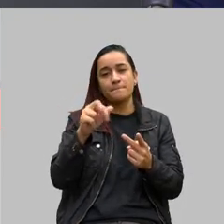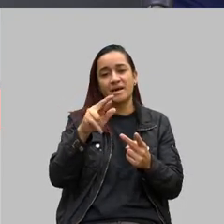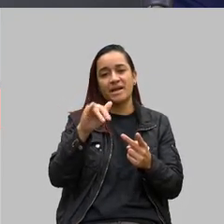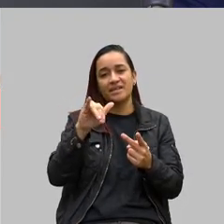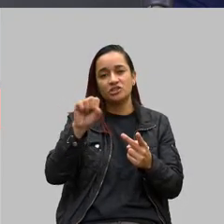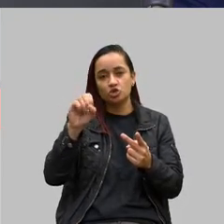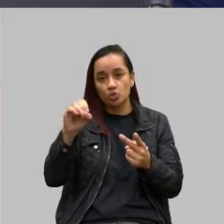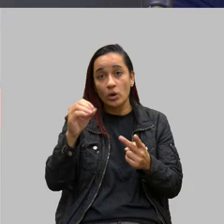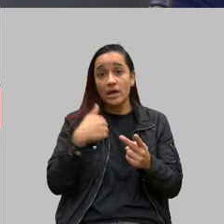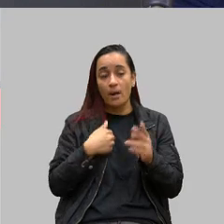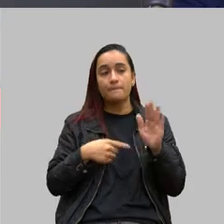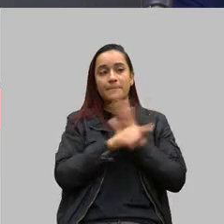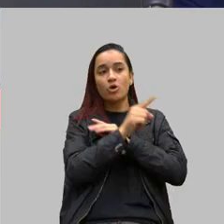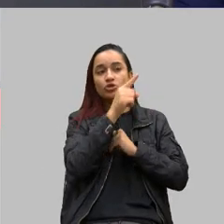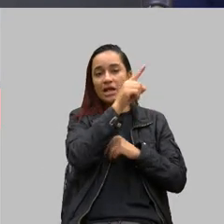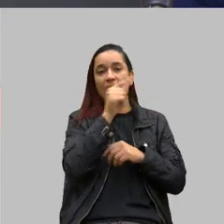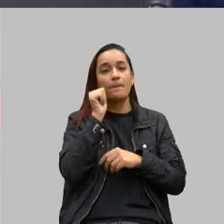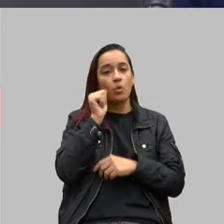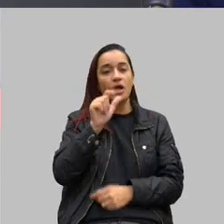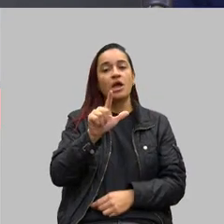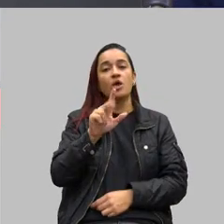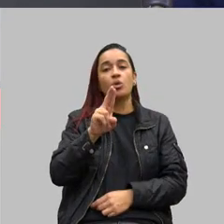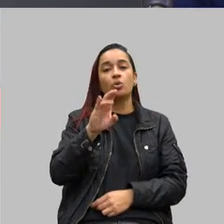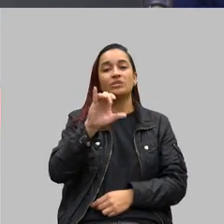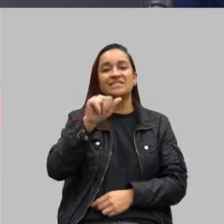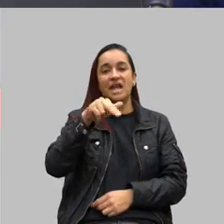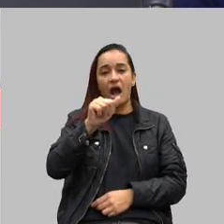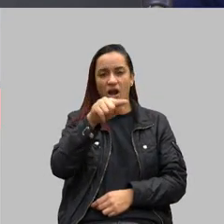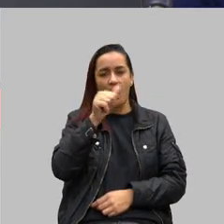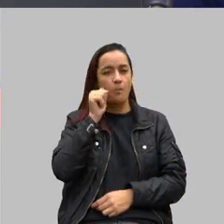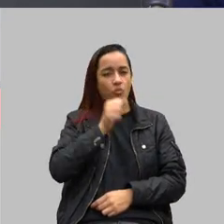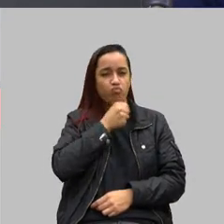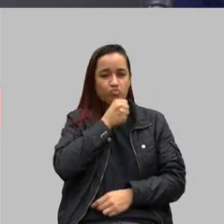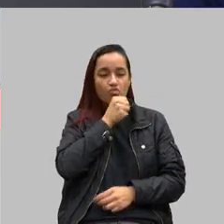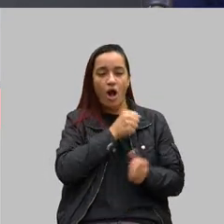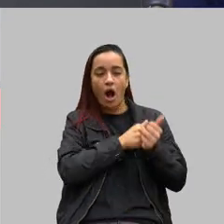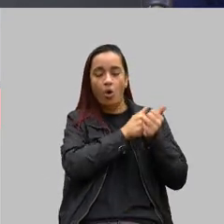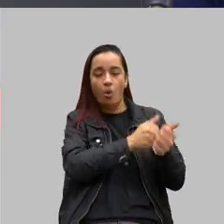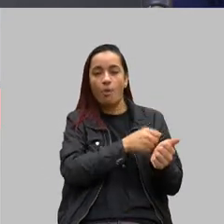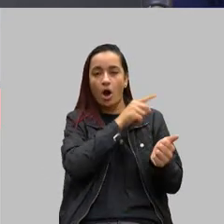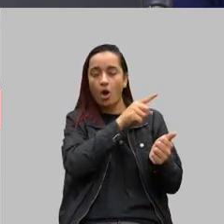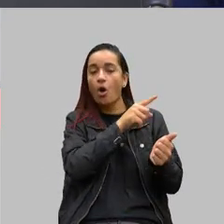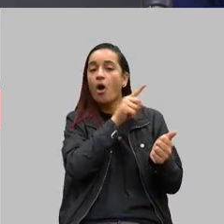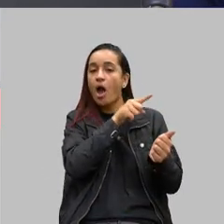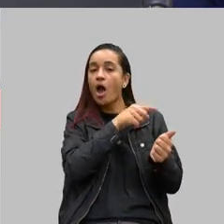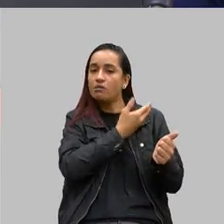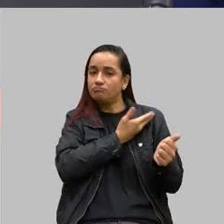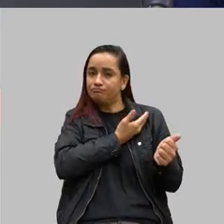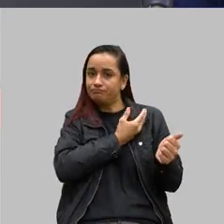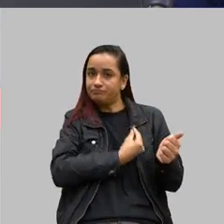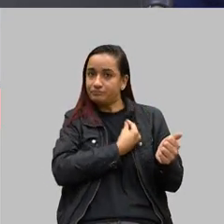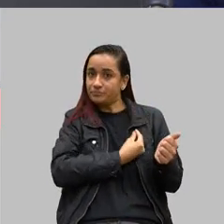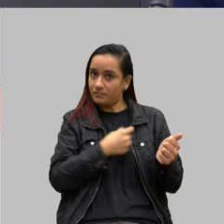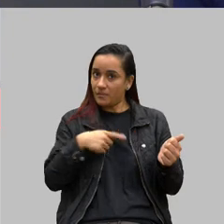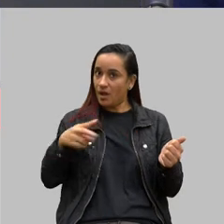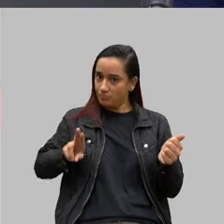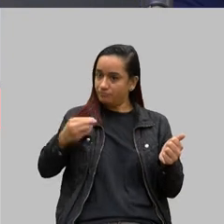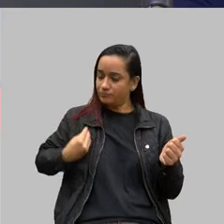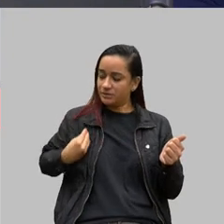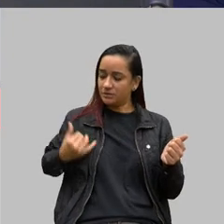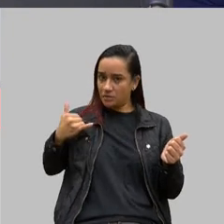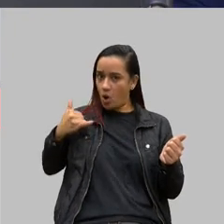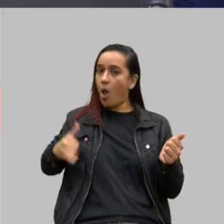Luciana lá de ariada que é a senhora que nos acompanhou que é uma grande parceira Ela tá aqui no nosso celular secretário Mais um